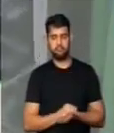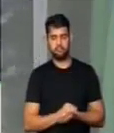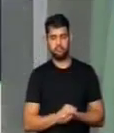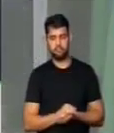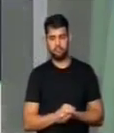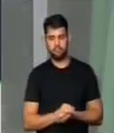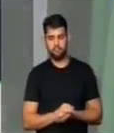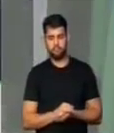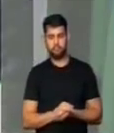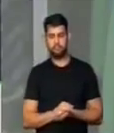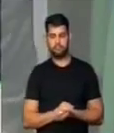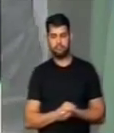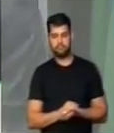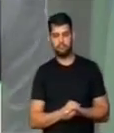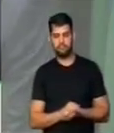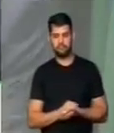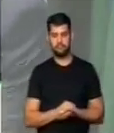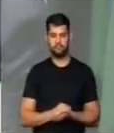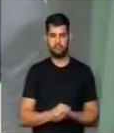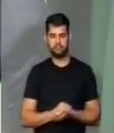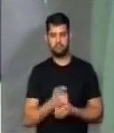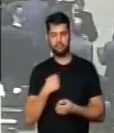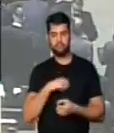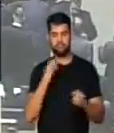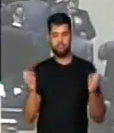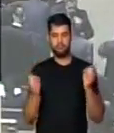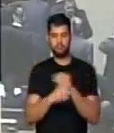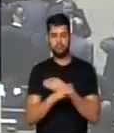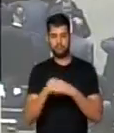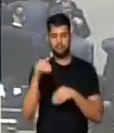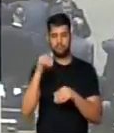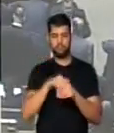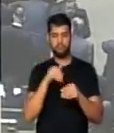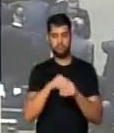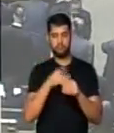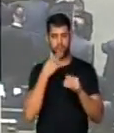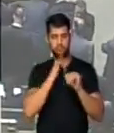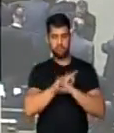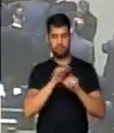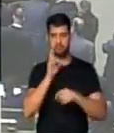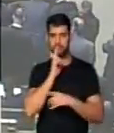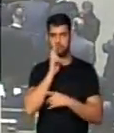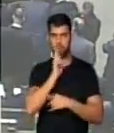Encerra a votação, presidente. Nós vamos encerrar a votação e proclamar o resultado.